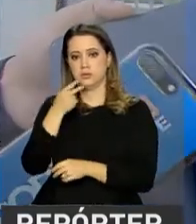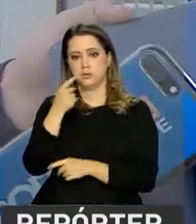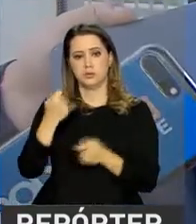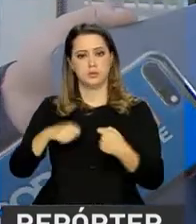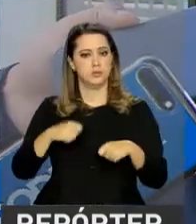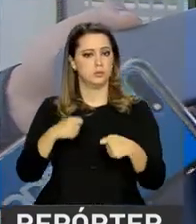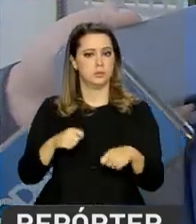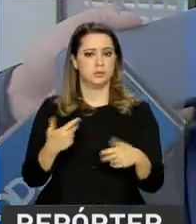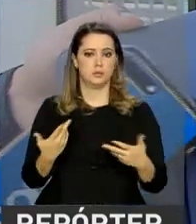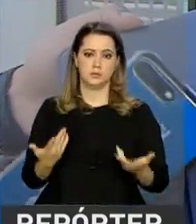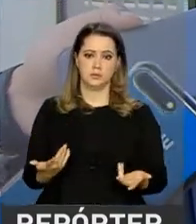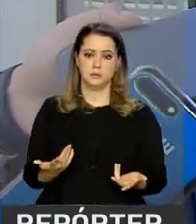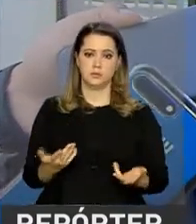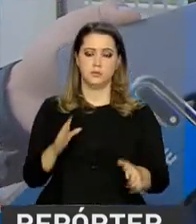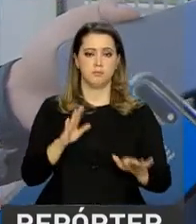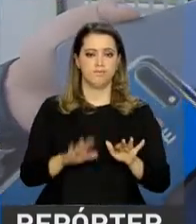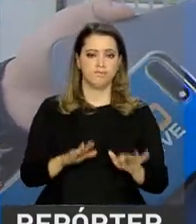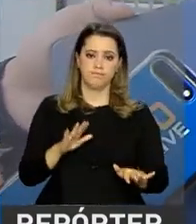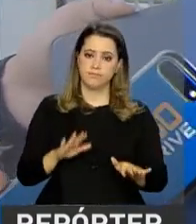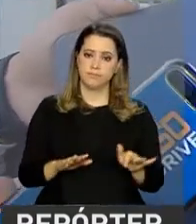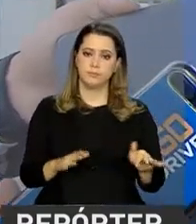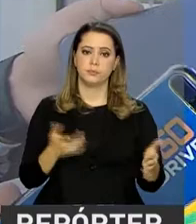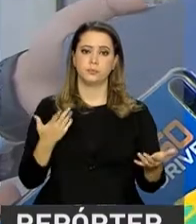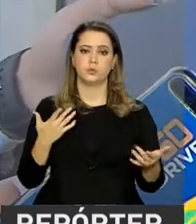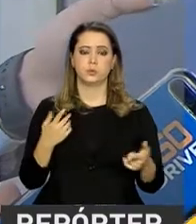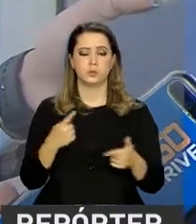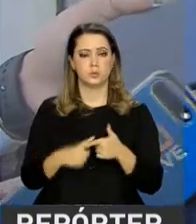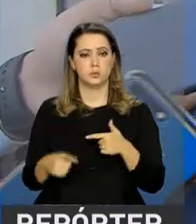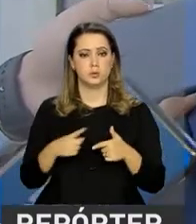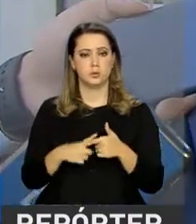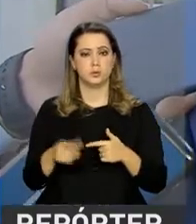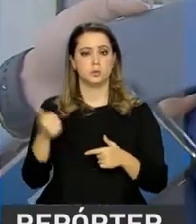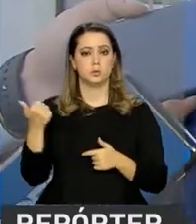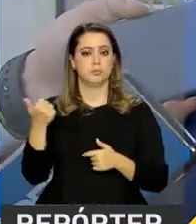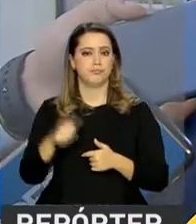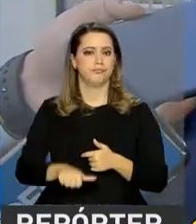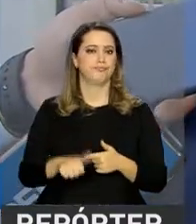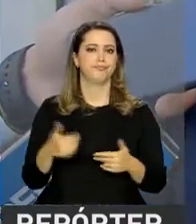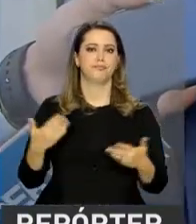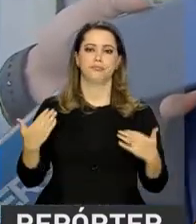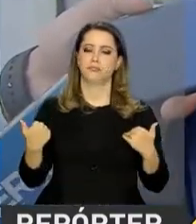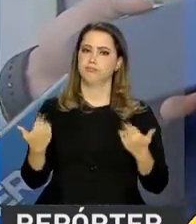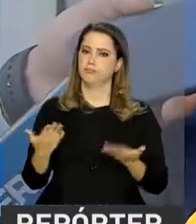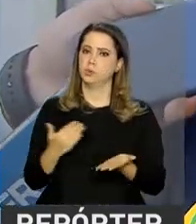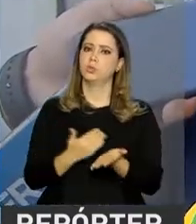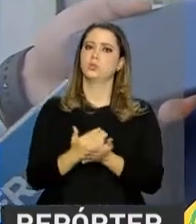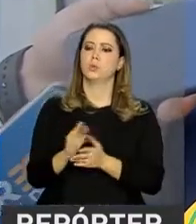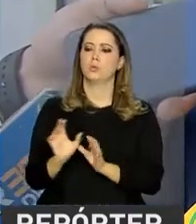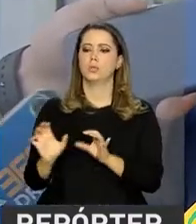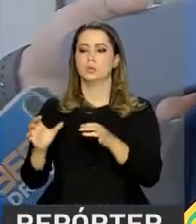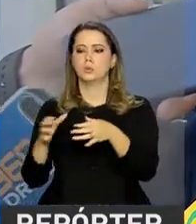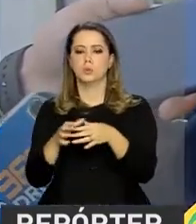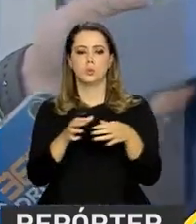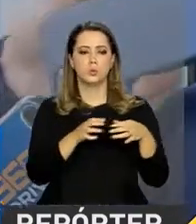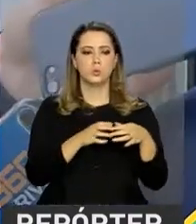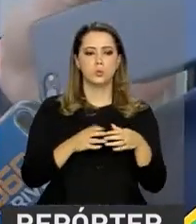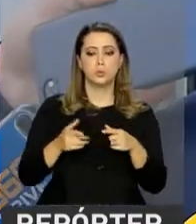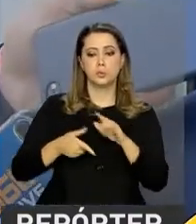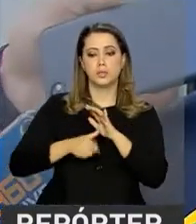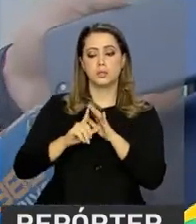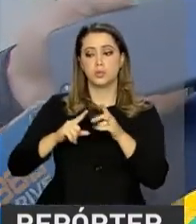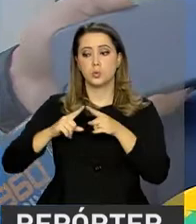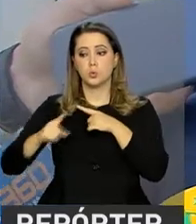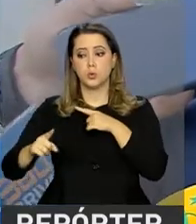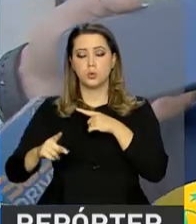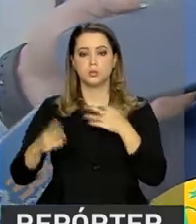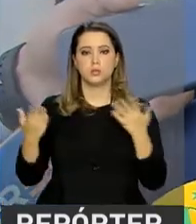necessária talvez a as consequências sejam piores então já comércio setores que eram simplesmente contra a reforma